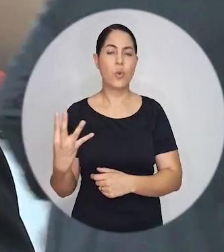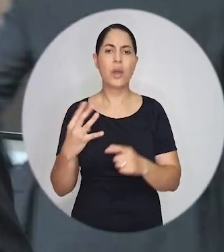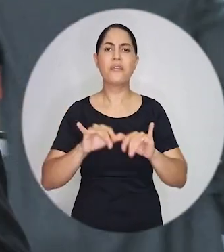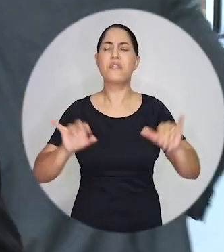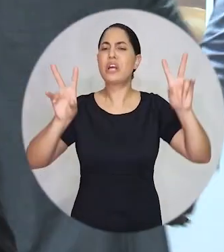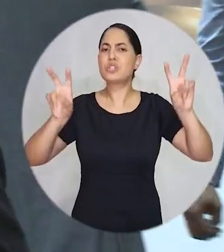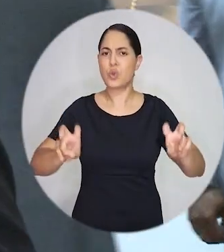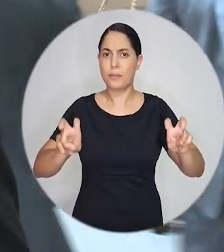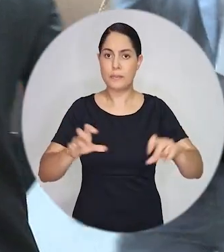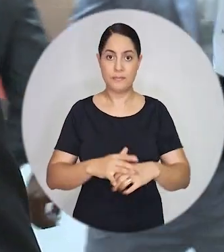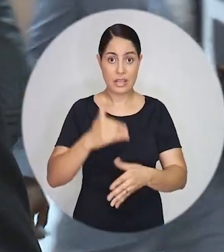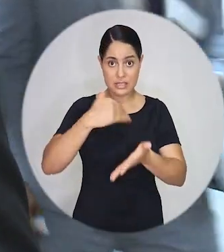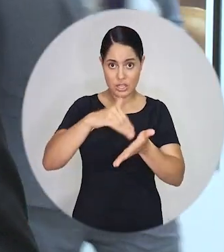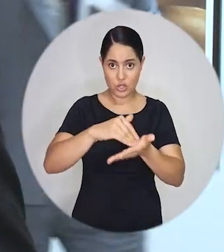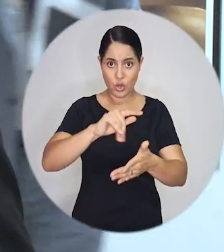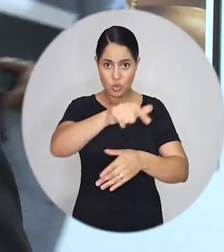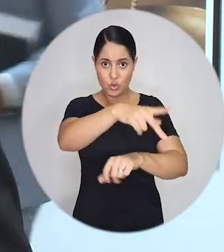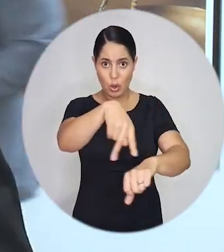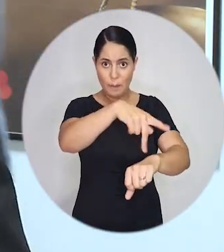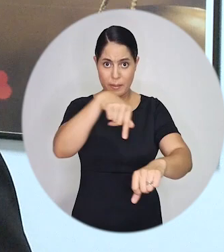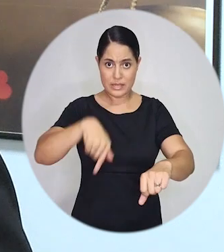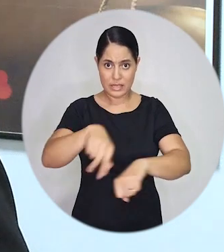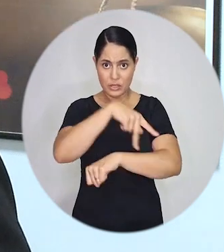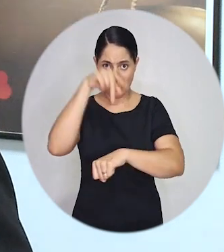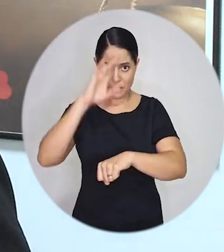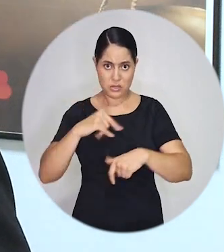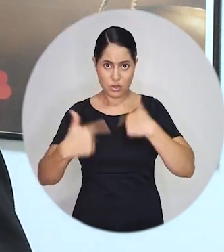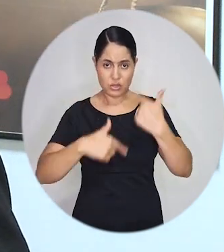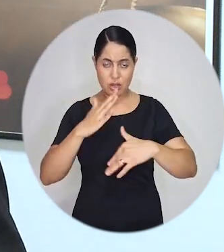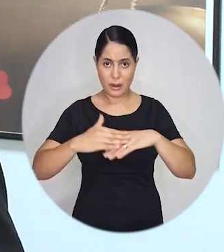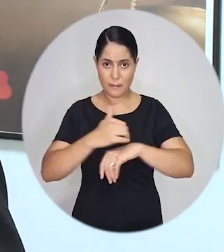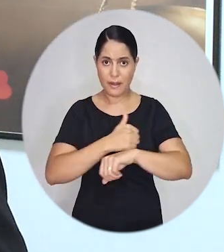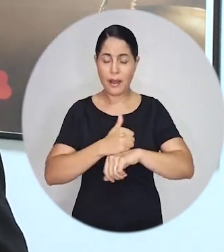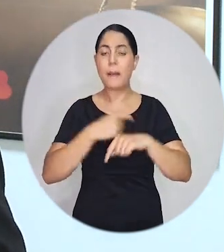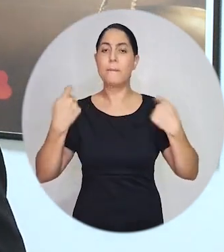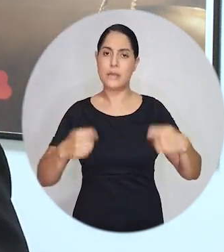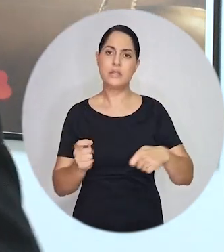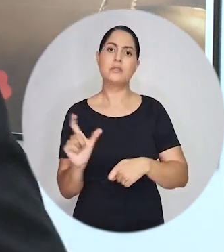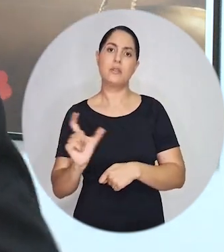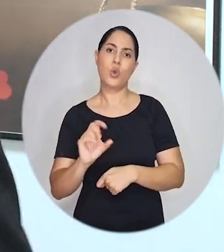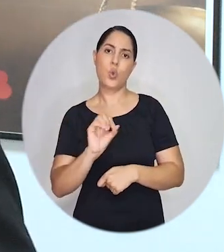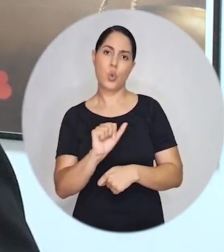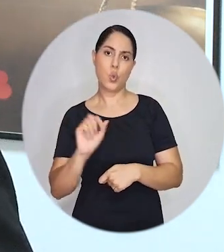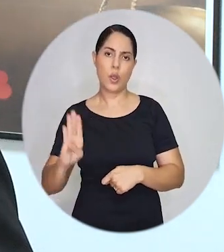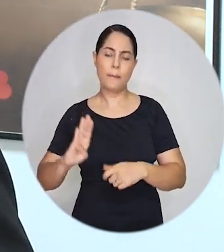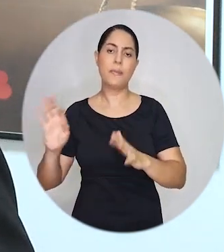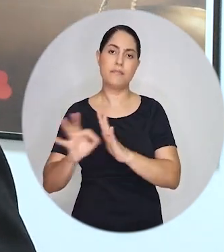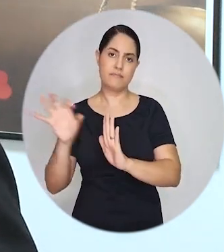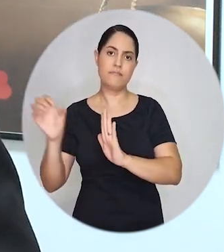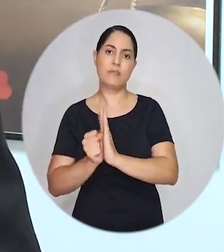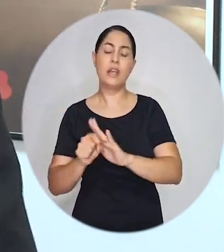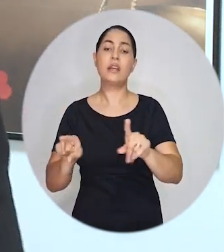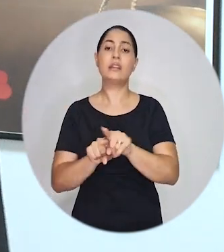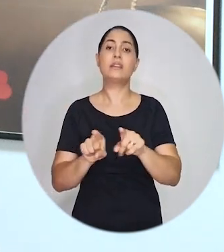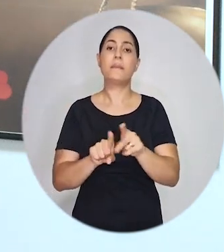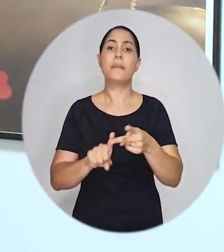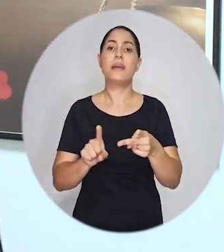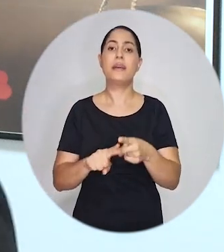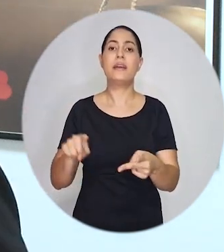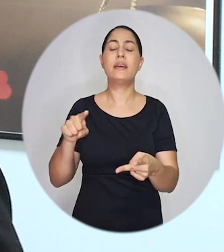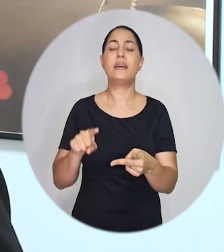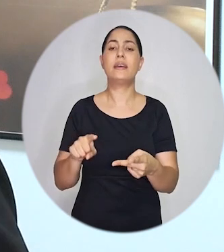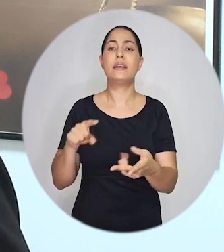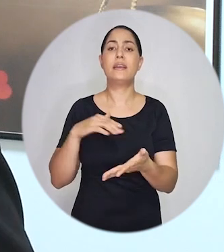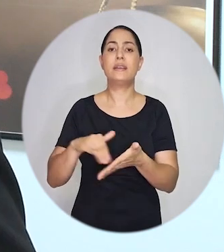seja, escritórios estrangeiros para trabalharem regularmente no Brasil precisam ter inscrição na Ordem dos Advogados do Brasil,